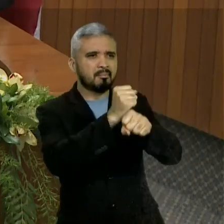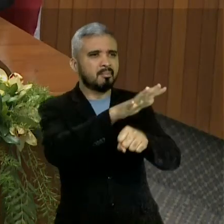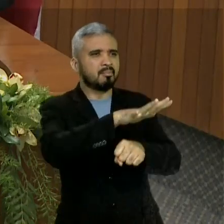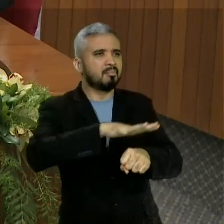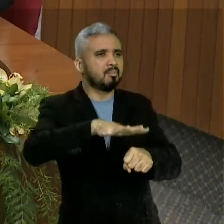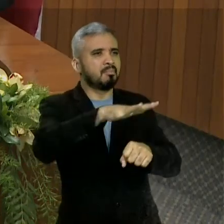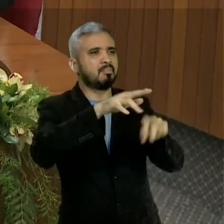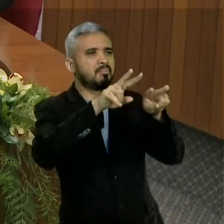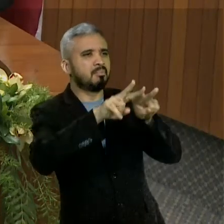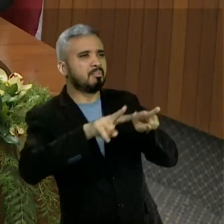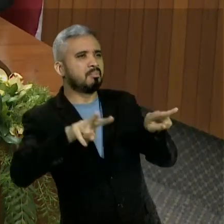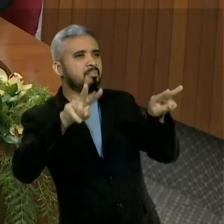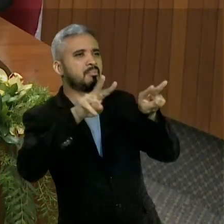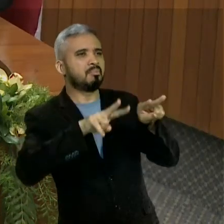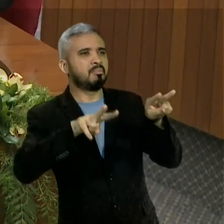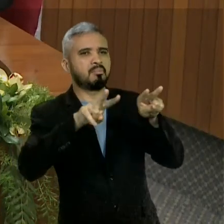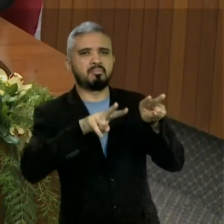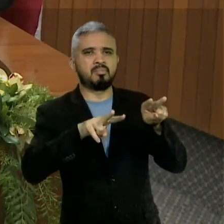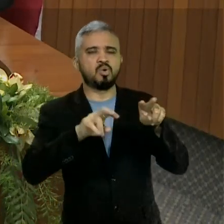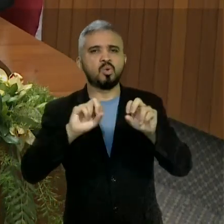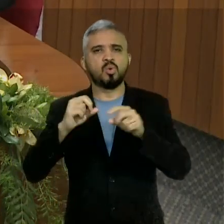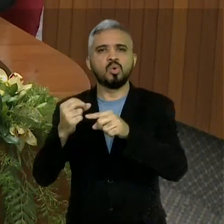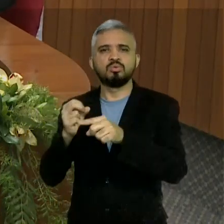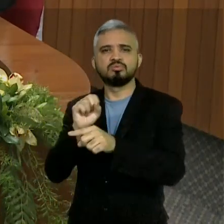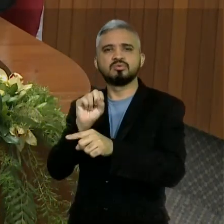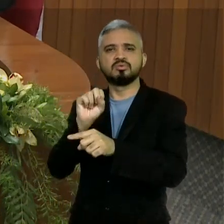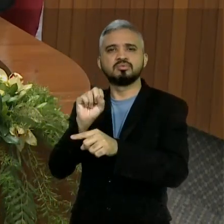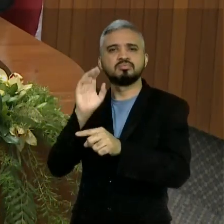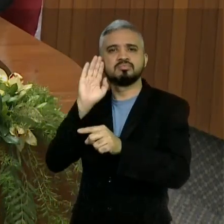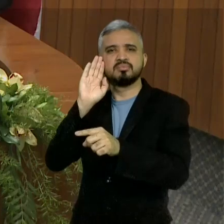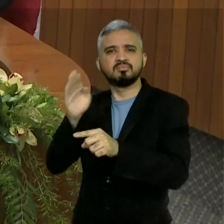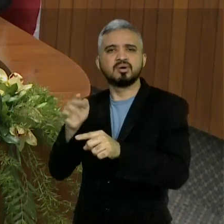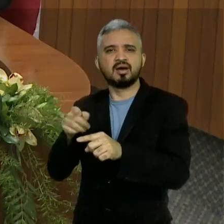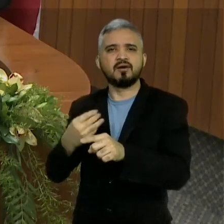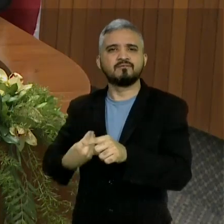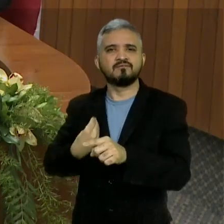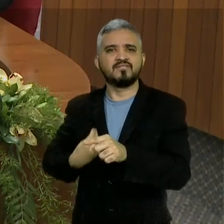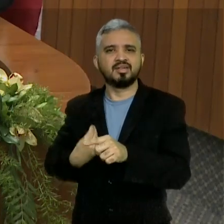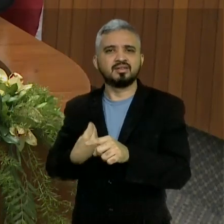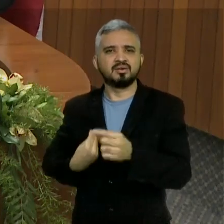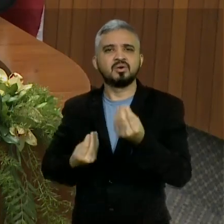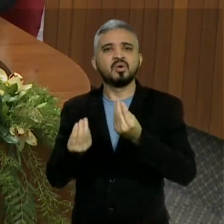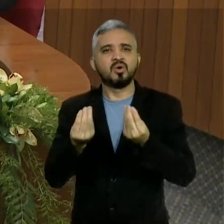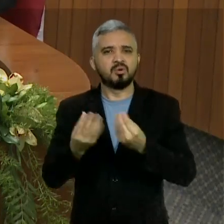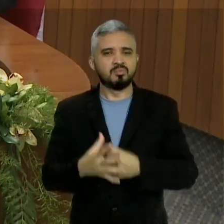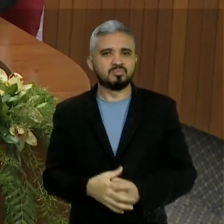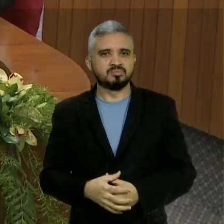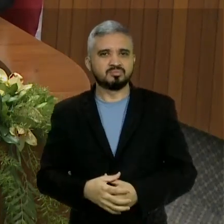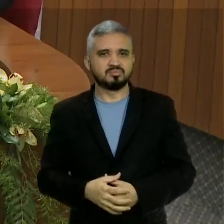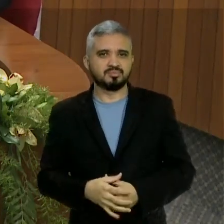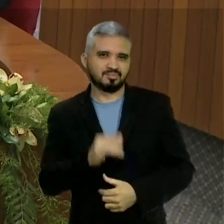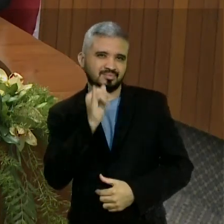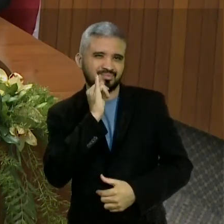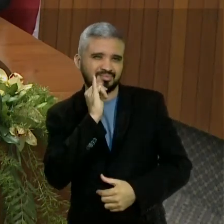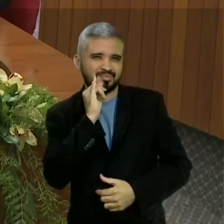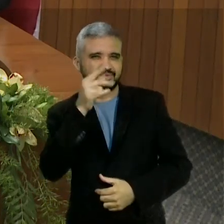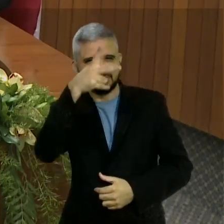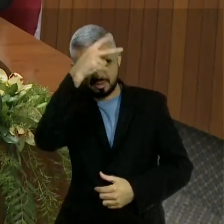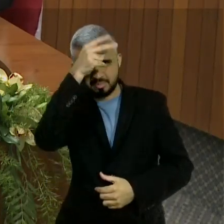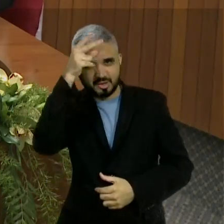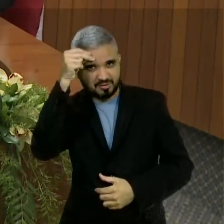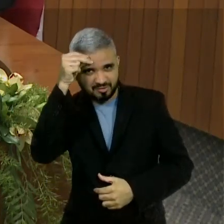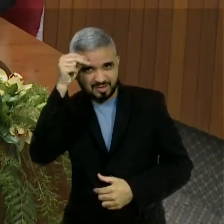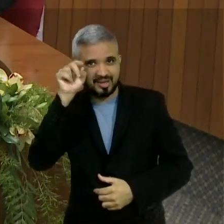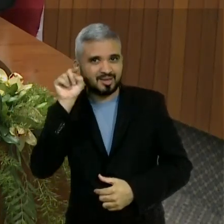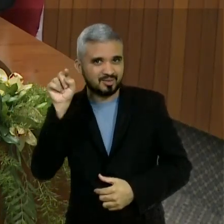a estética Urbana a tentativa de mascarar de maquiar esse trânsito livre que tirou os carros